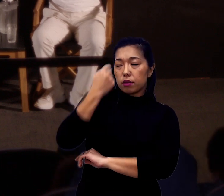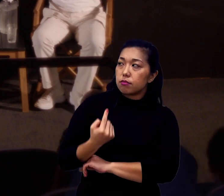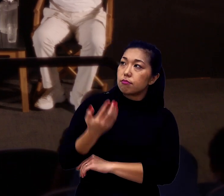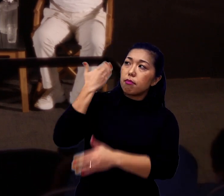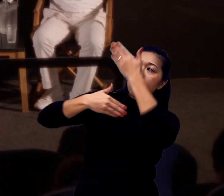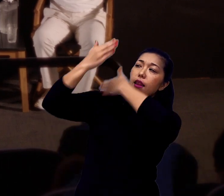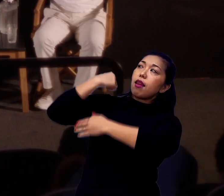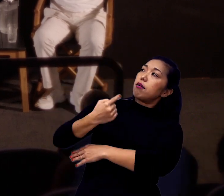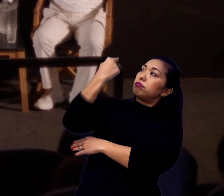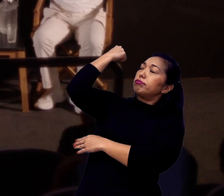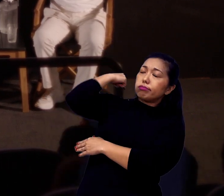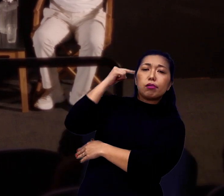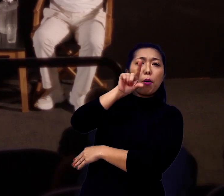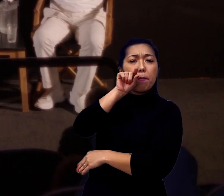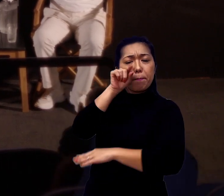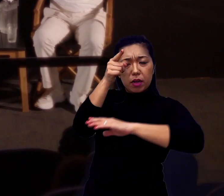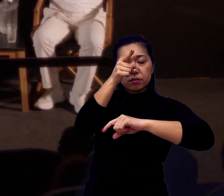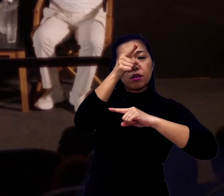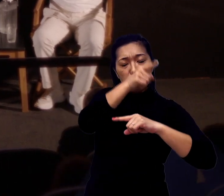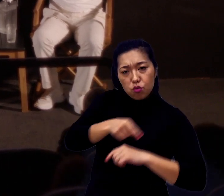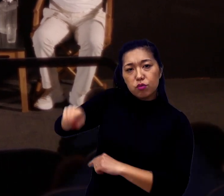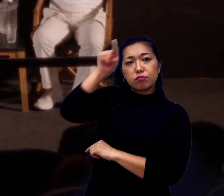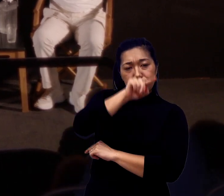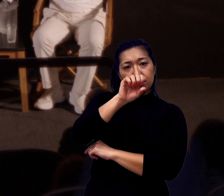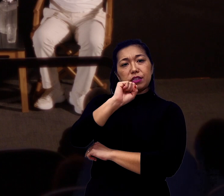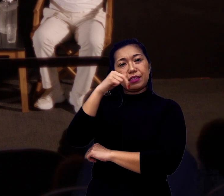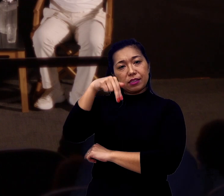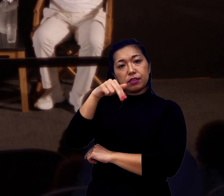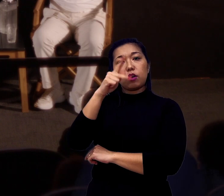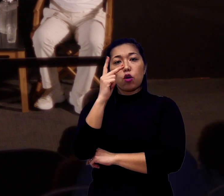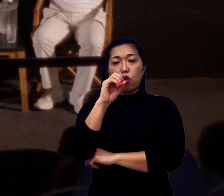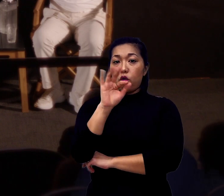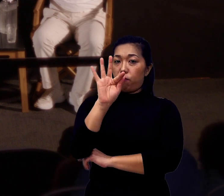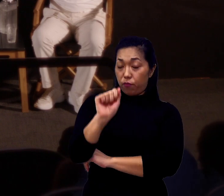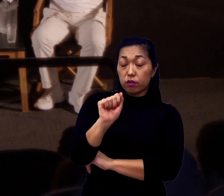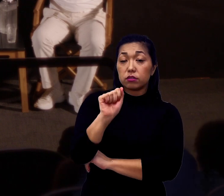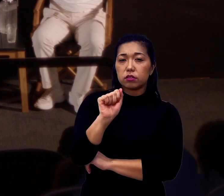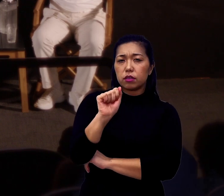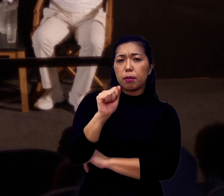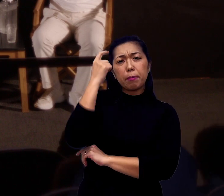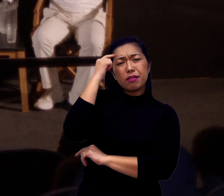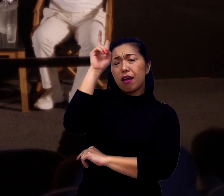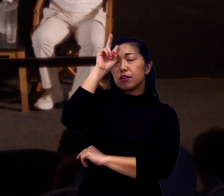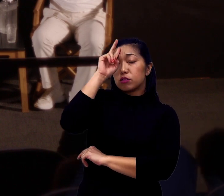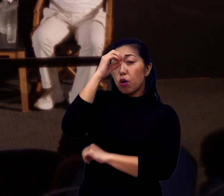no passado, né, se você vai no Sankofa, se você pegar uma história de